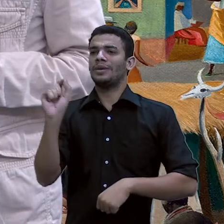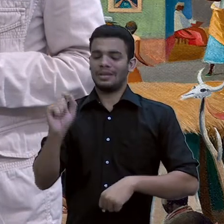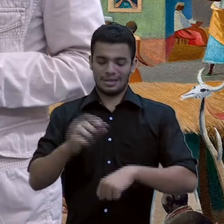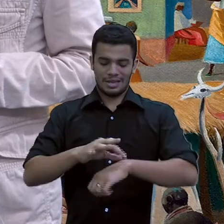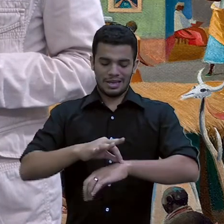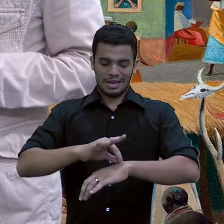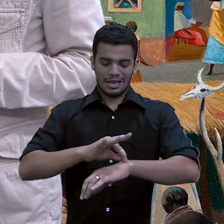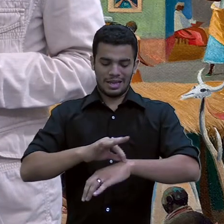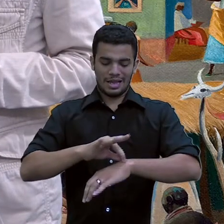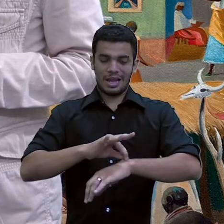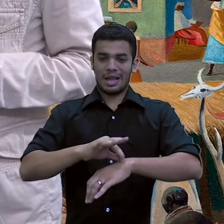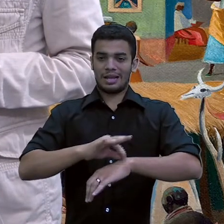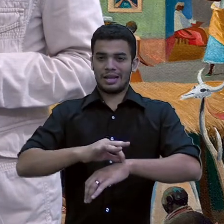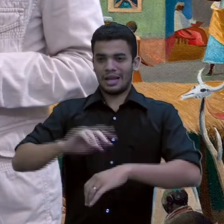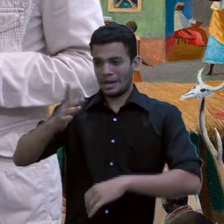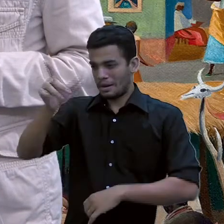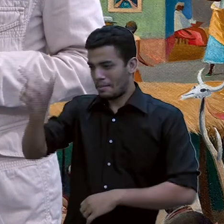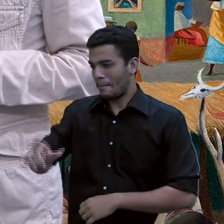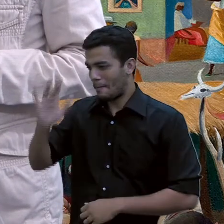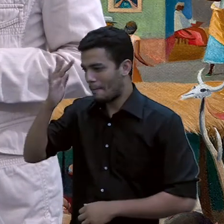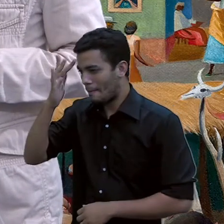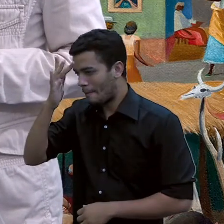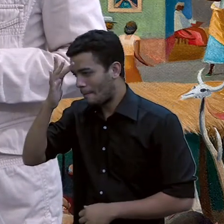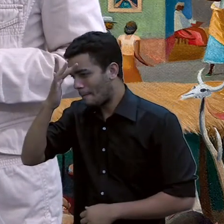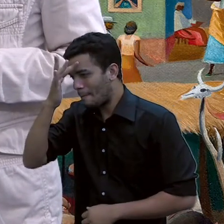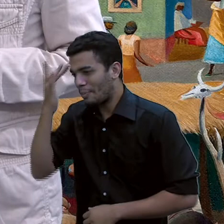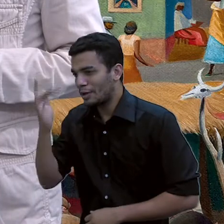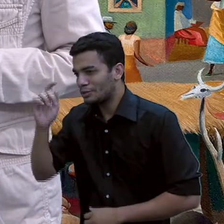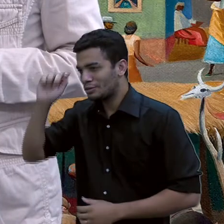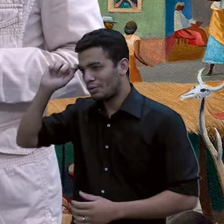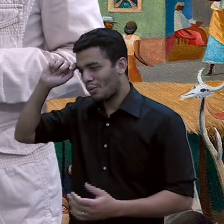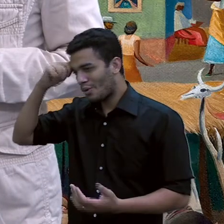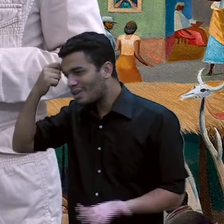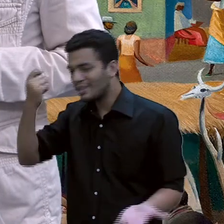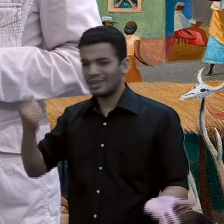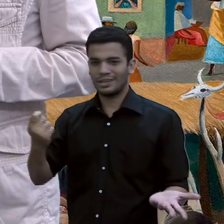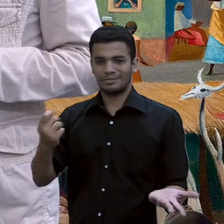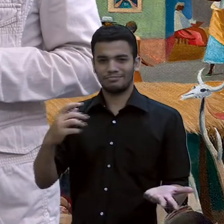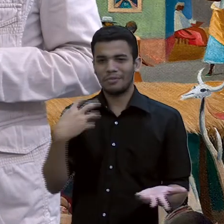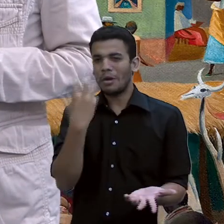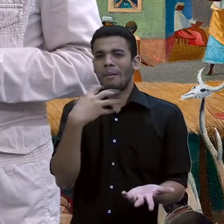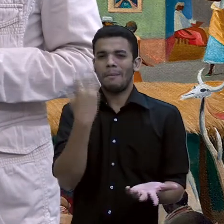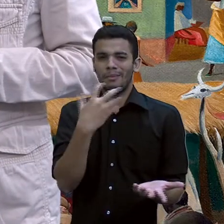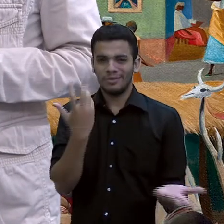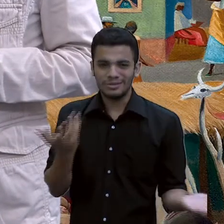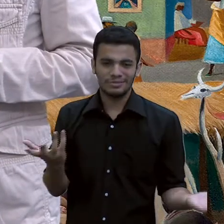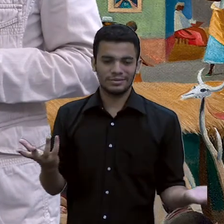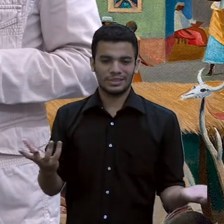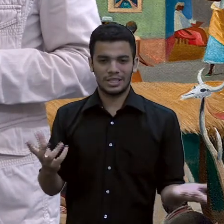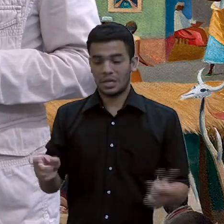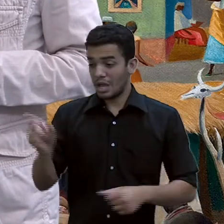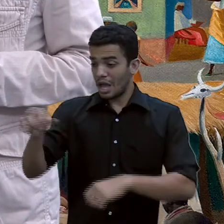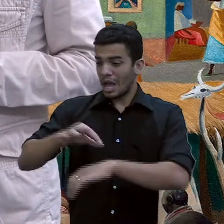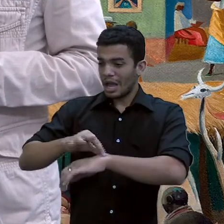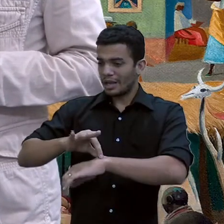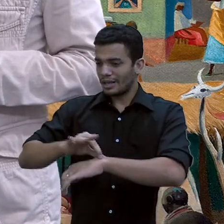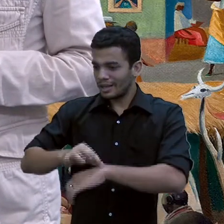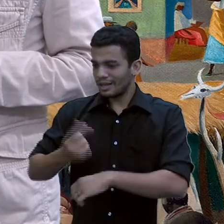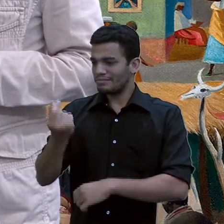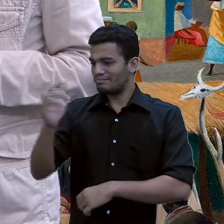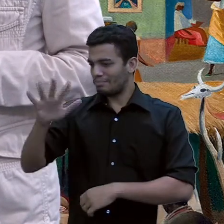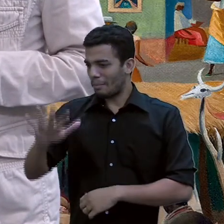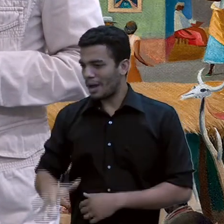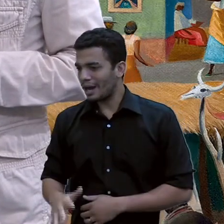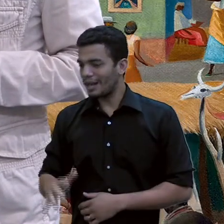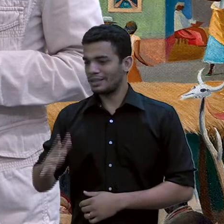carne negra. A carne mais barata do mercado é a minha carne negra. É